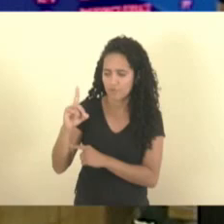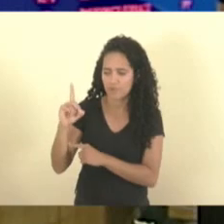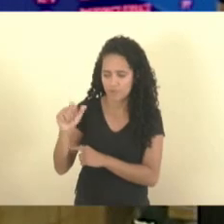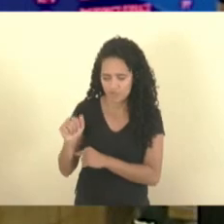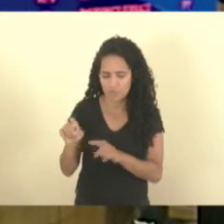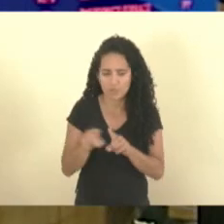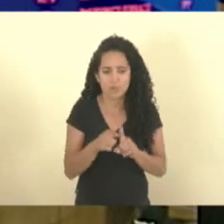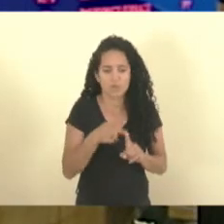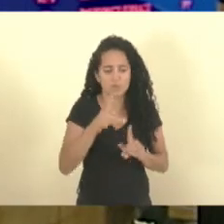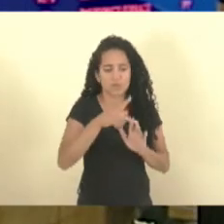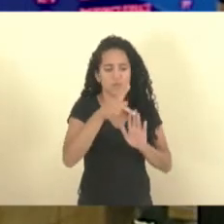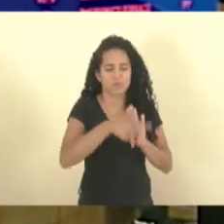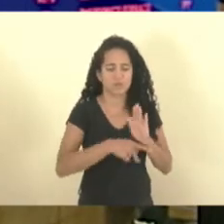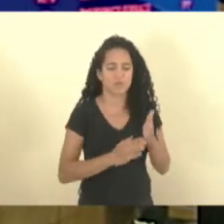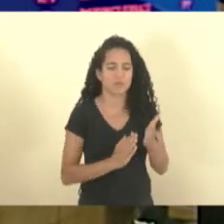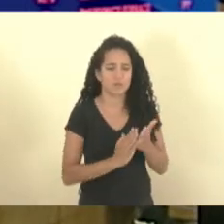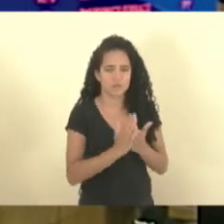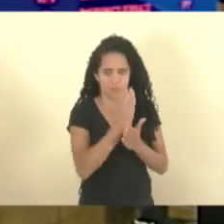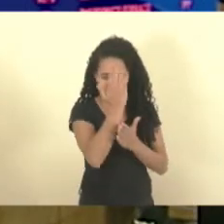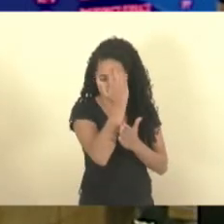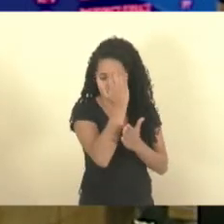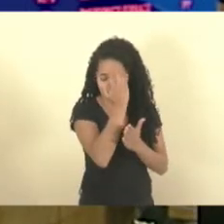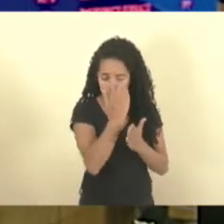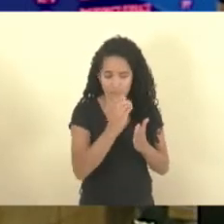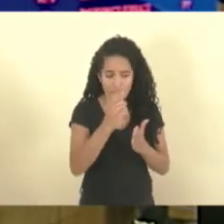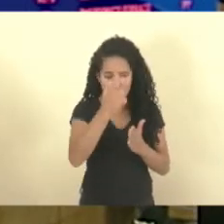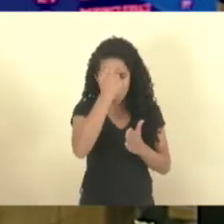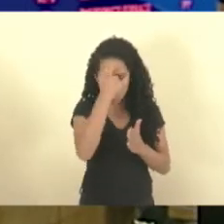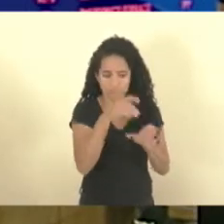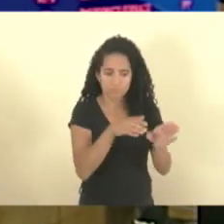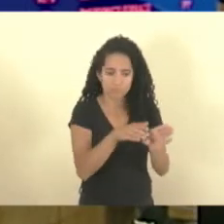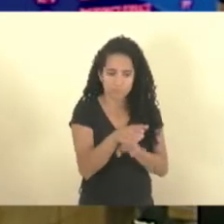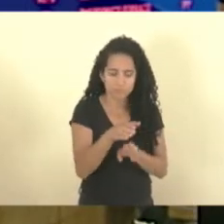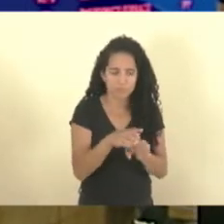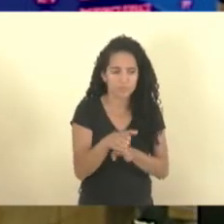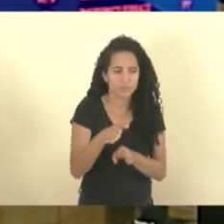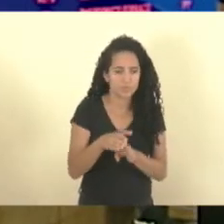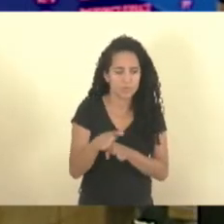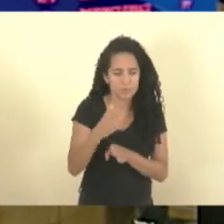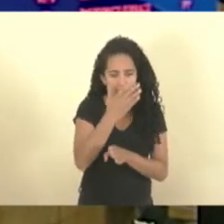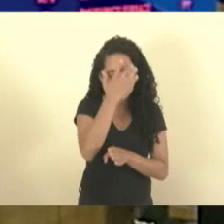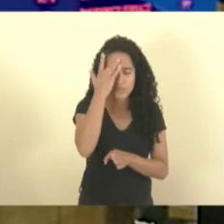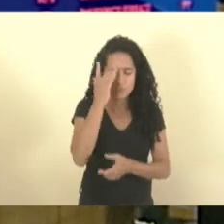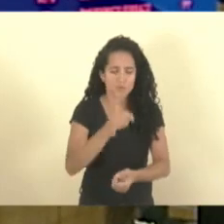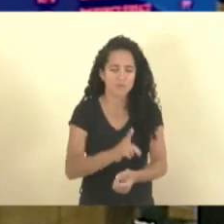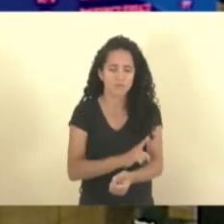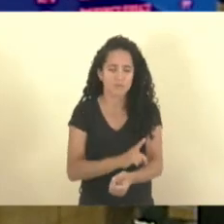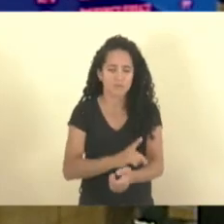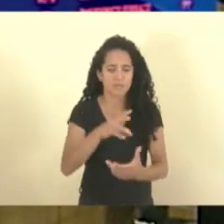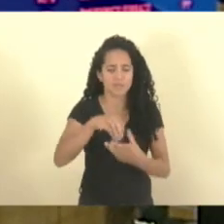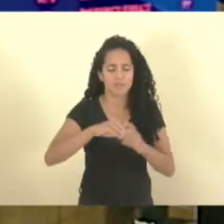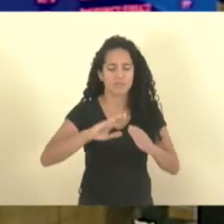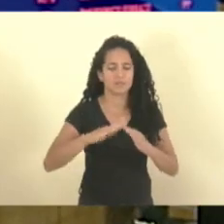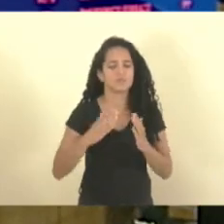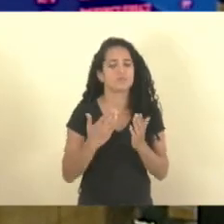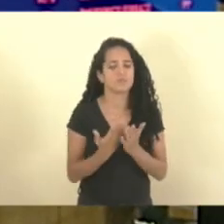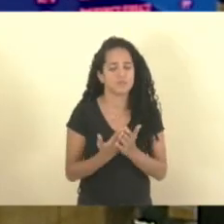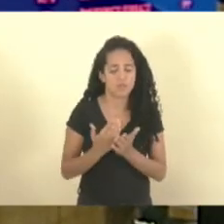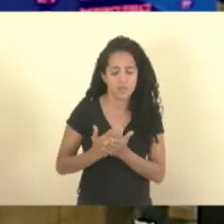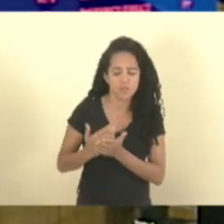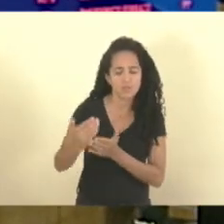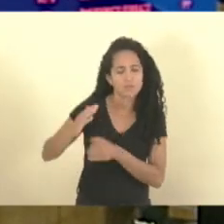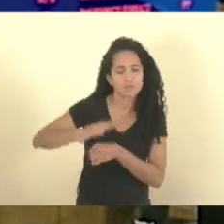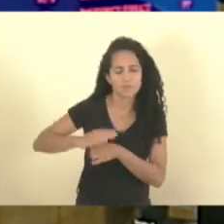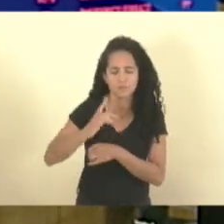também aprovado é o programa de conscientização e controle de diabetes nas escolas, iniciativa do